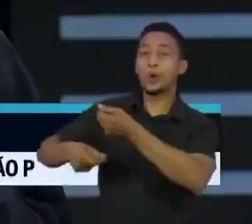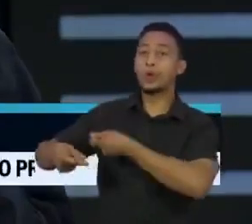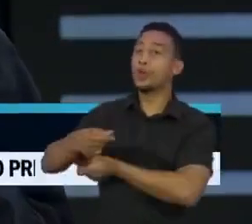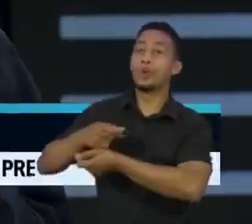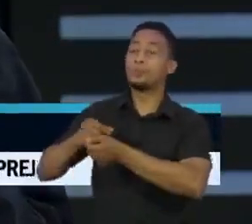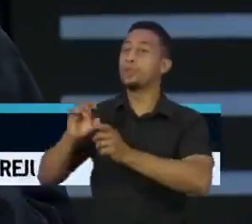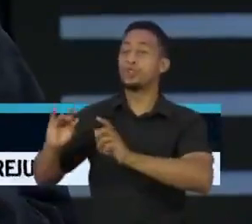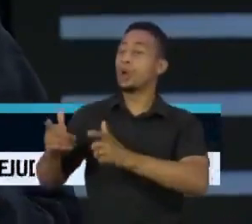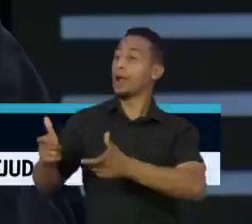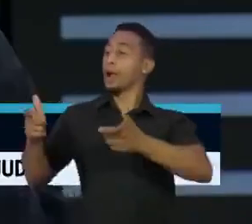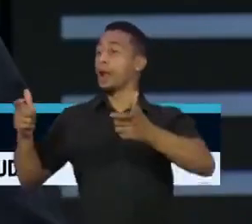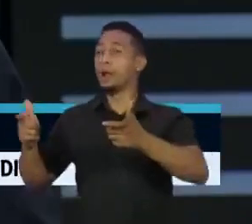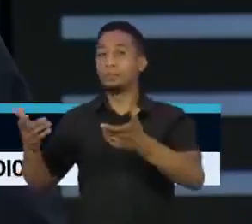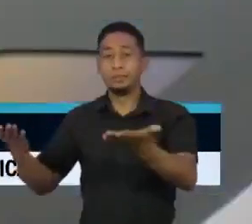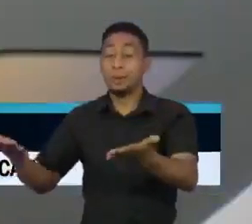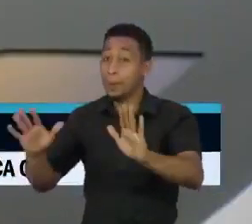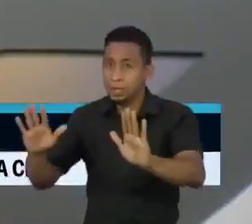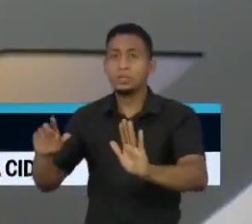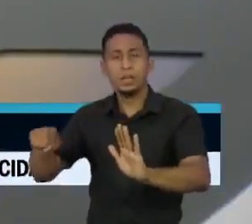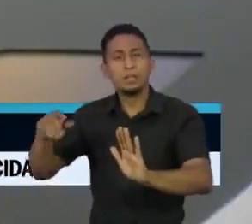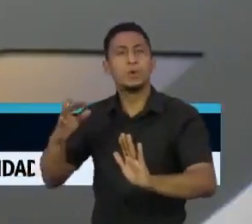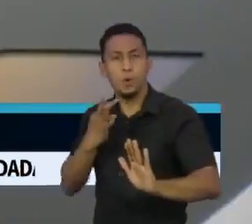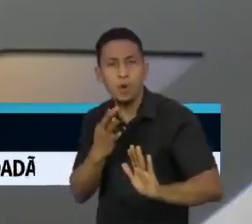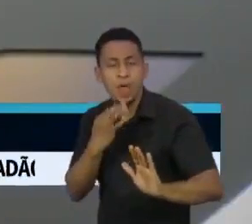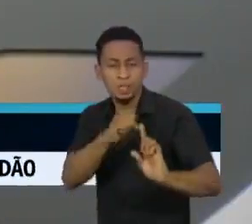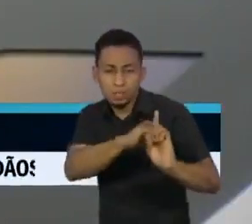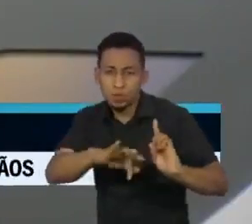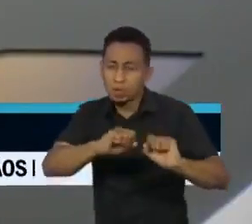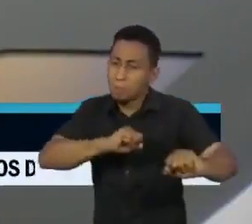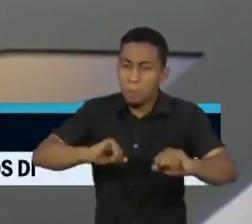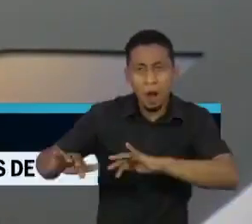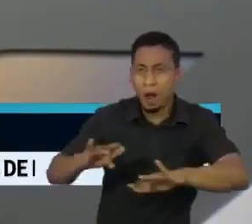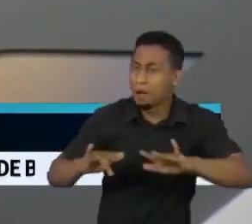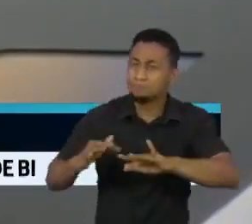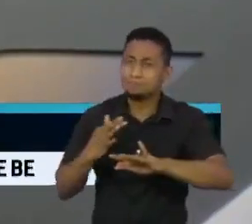conhece a lógica econômica, mas conhece a dinâmica da sociedade. O Sayad era uma figura dessa.